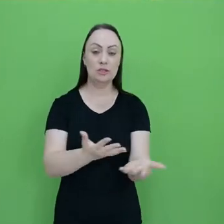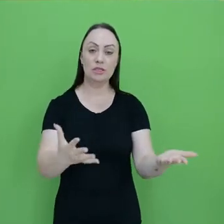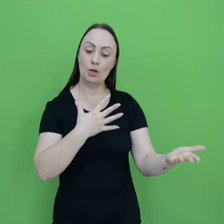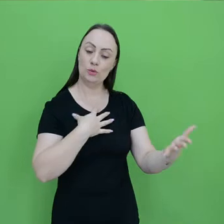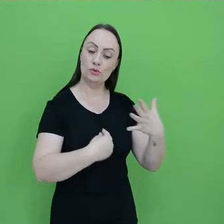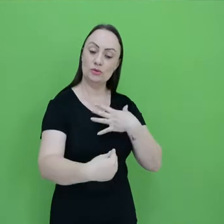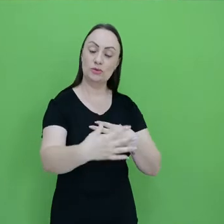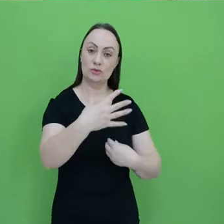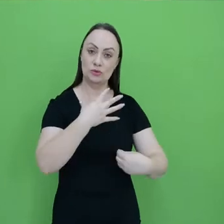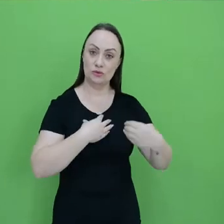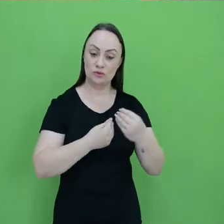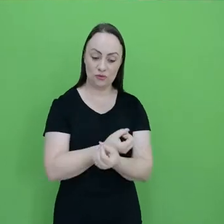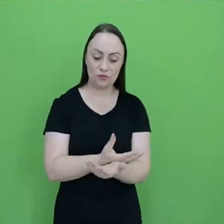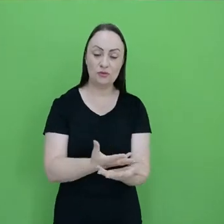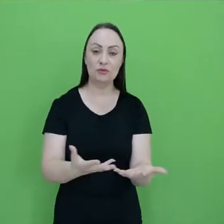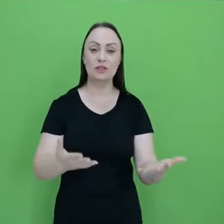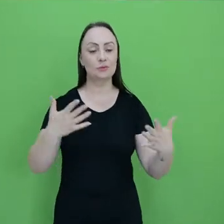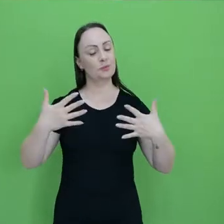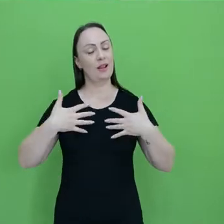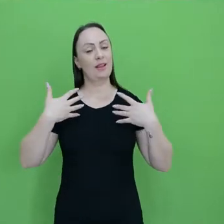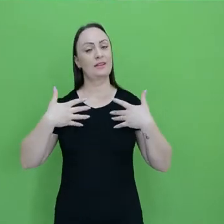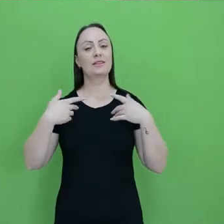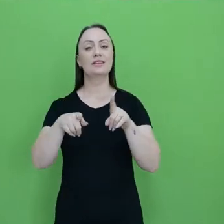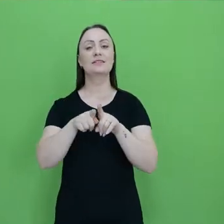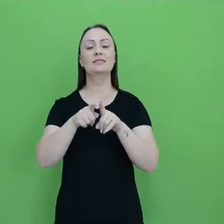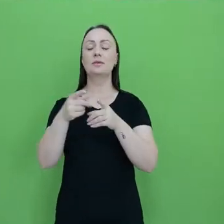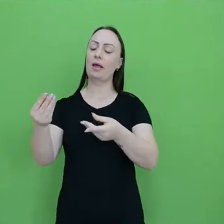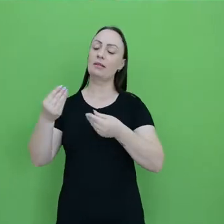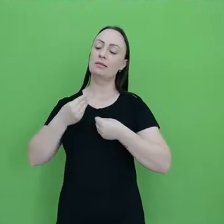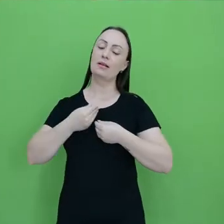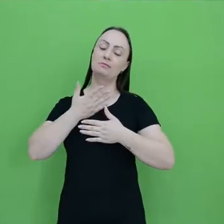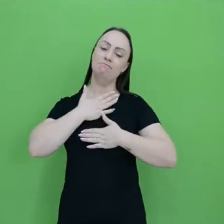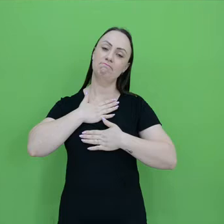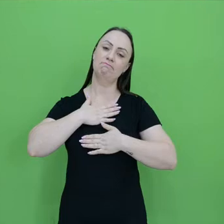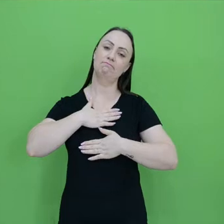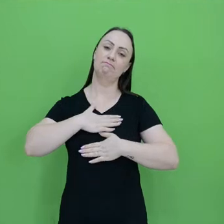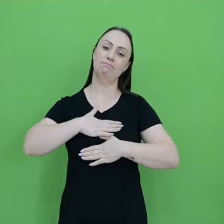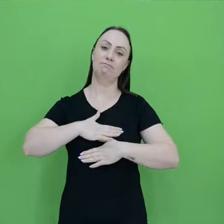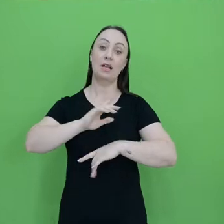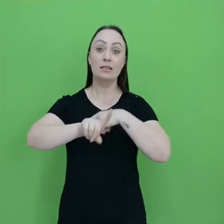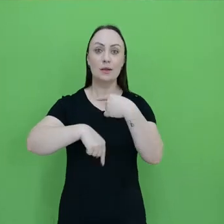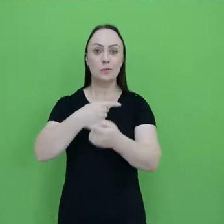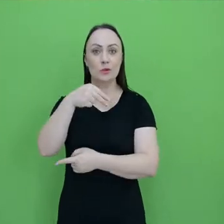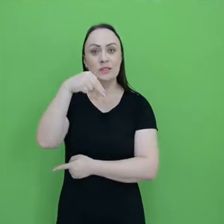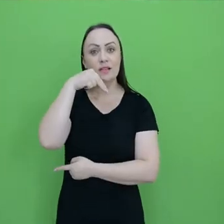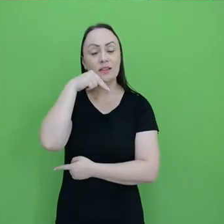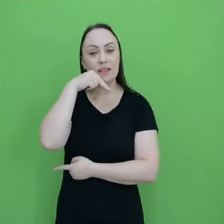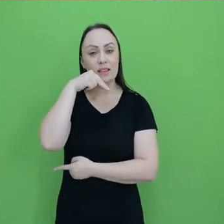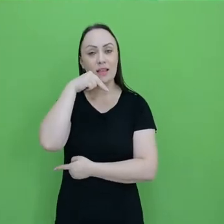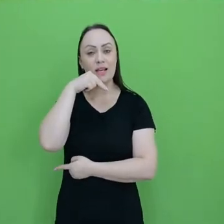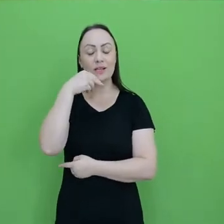brindando aos filhos que tiveram, para alegria e para trazer alento, aos netos que